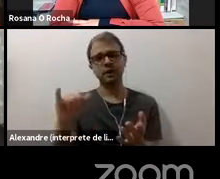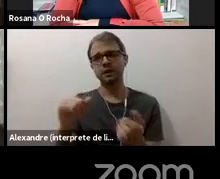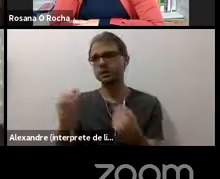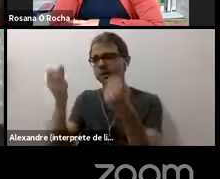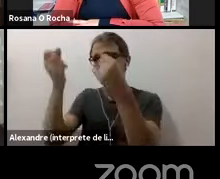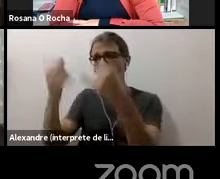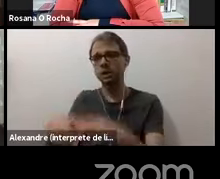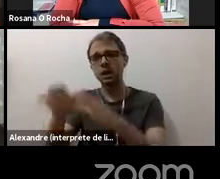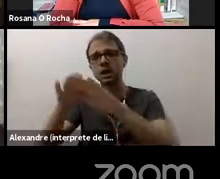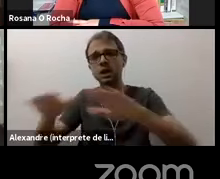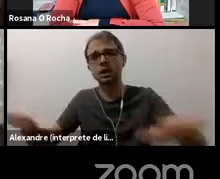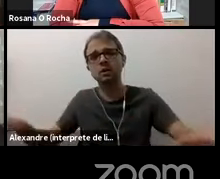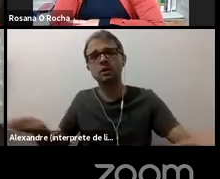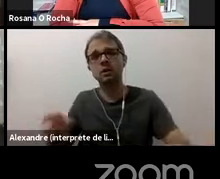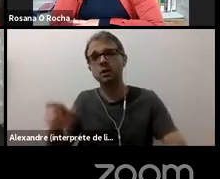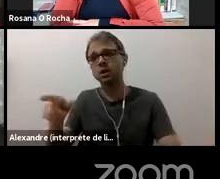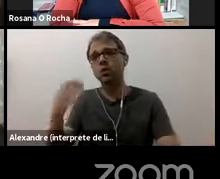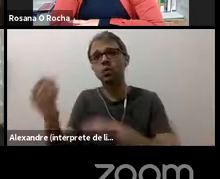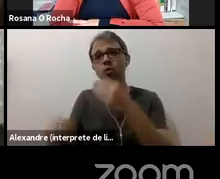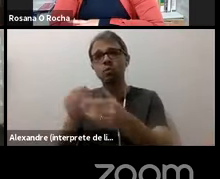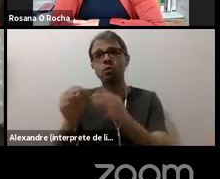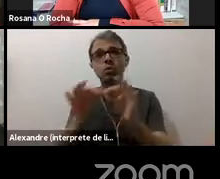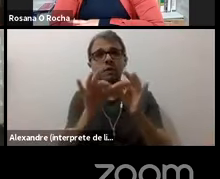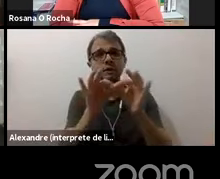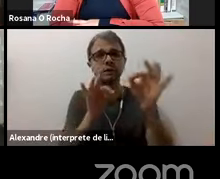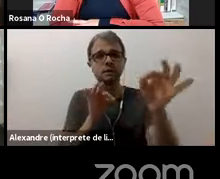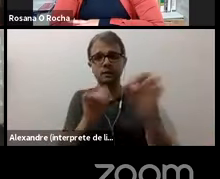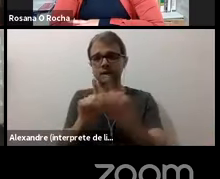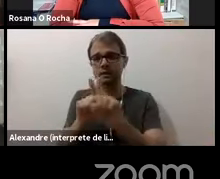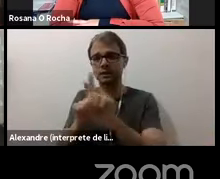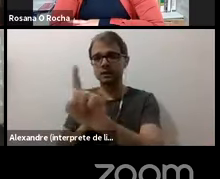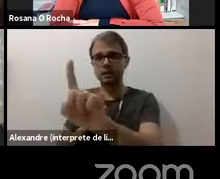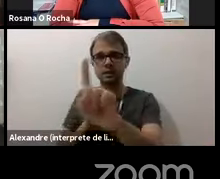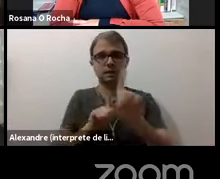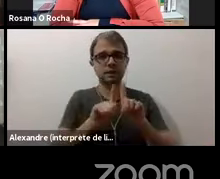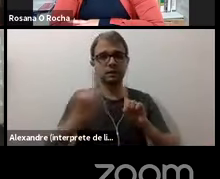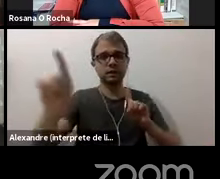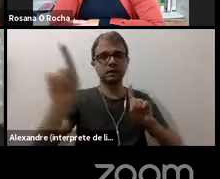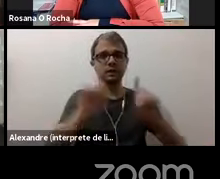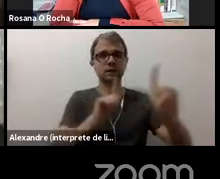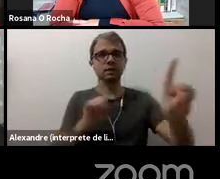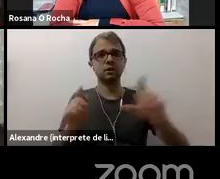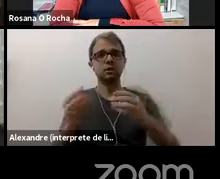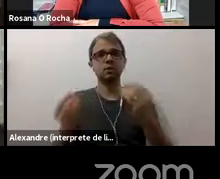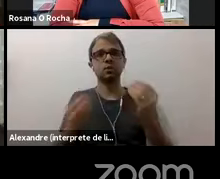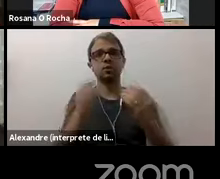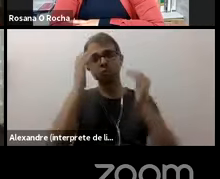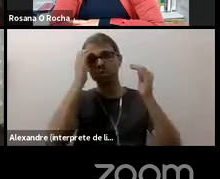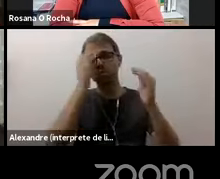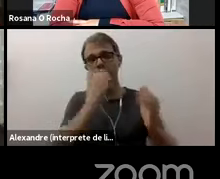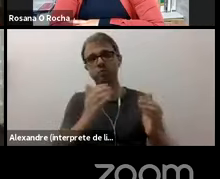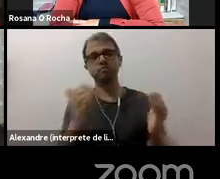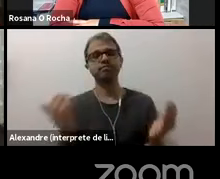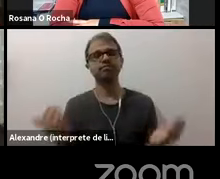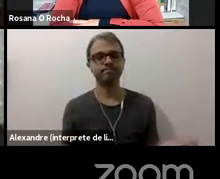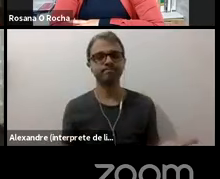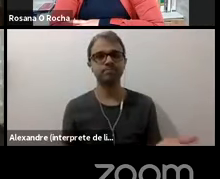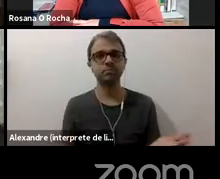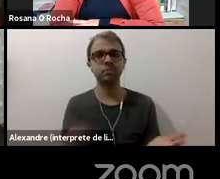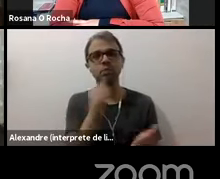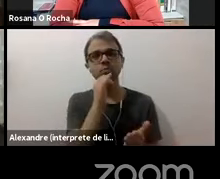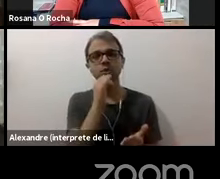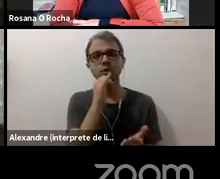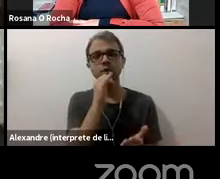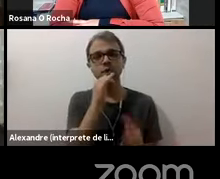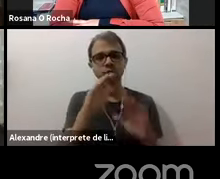distanciamento necessário, como que a gente vai colocar no pátio estações de higienização para